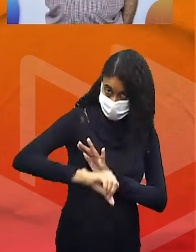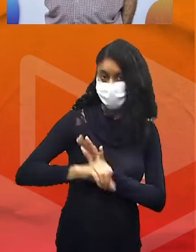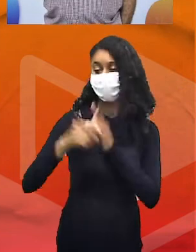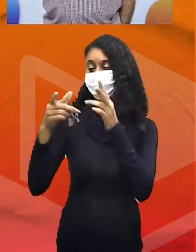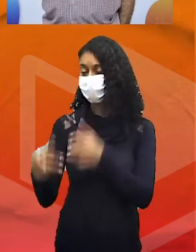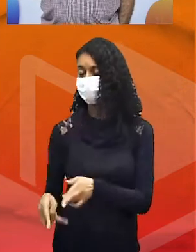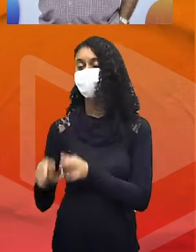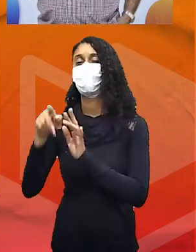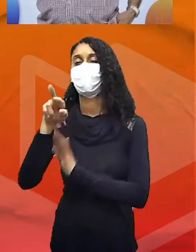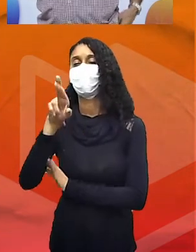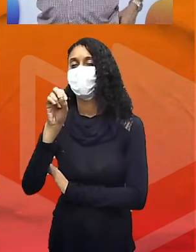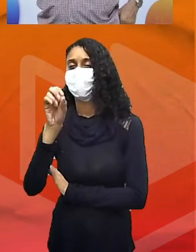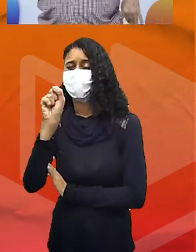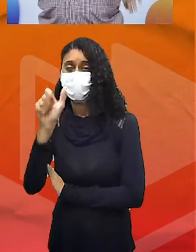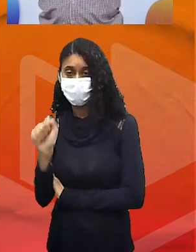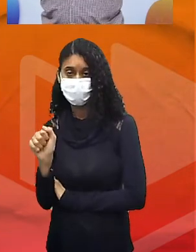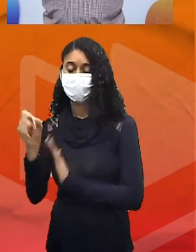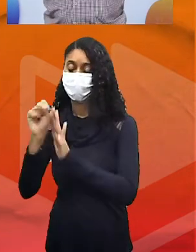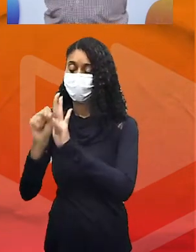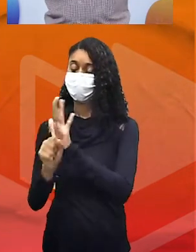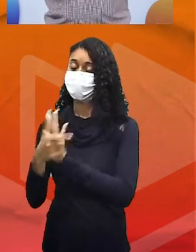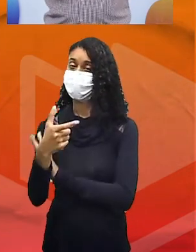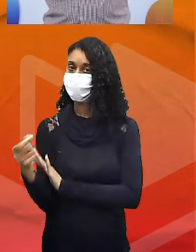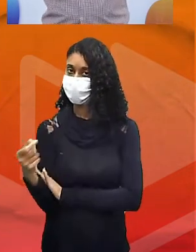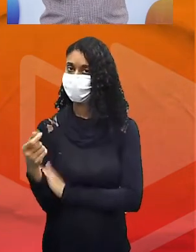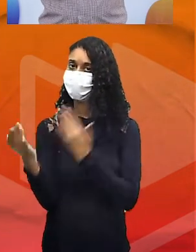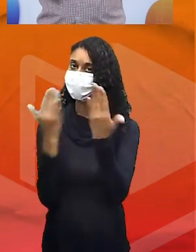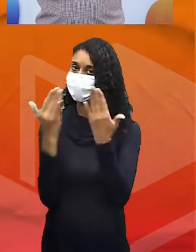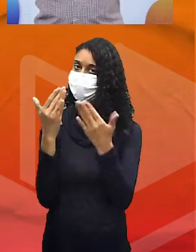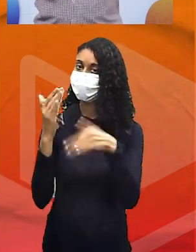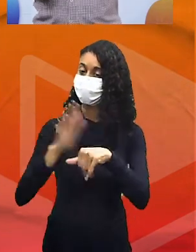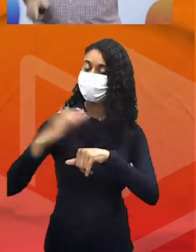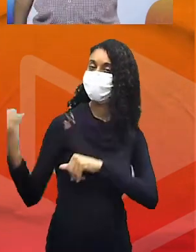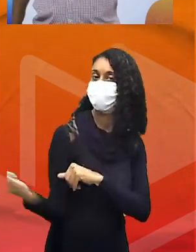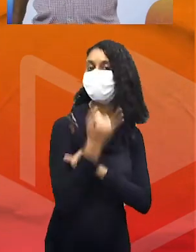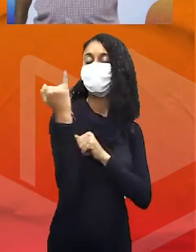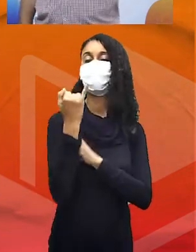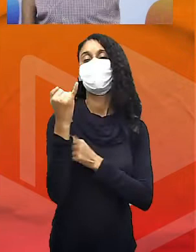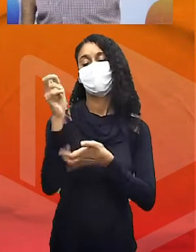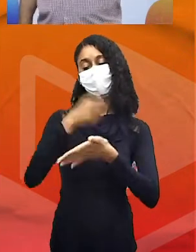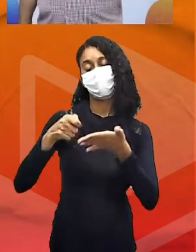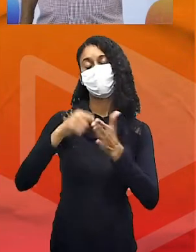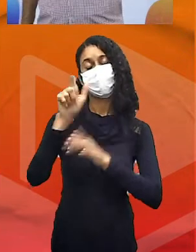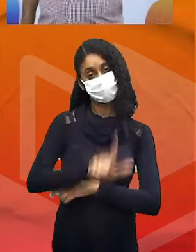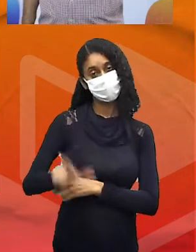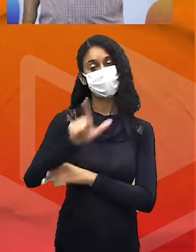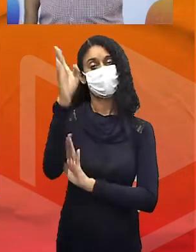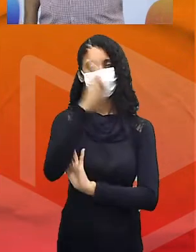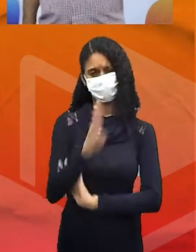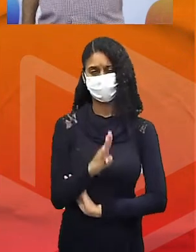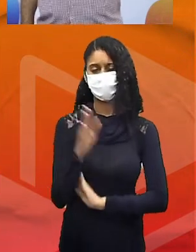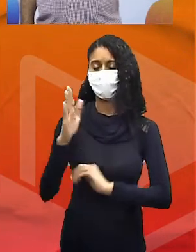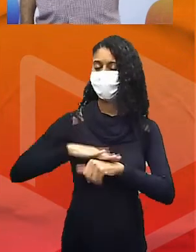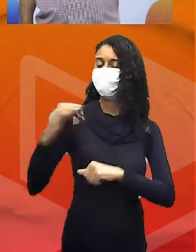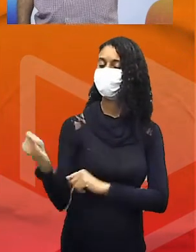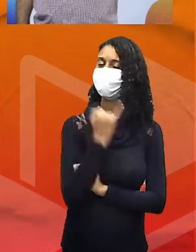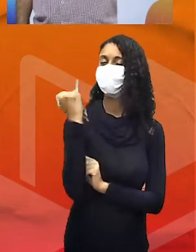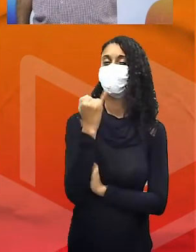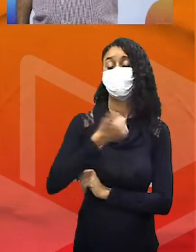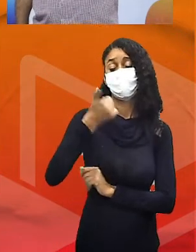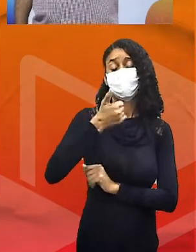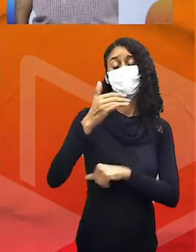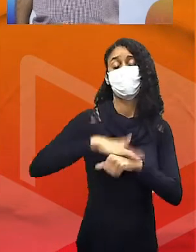importância de Guimarães Rosa. Eu estou comparando com o maior escritor da literatura brasileira. Maior, o primeiro e